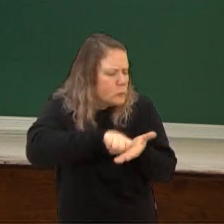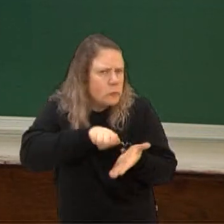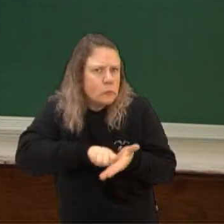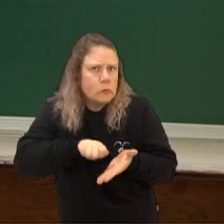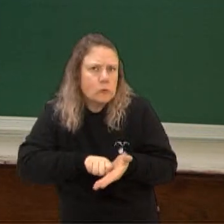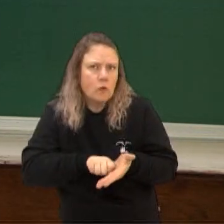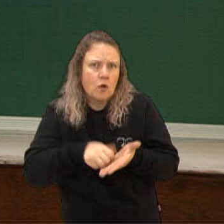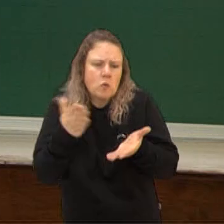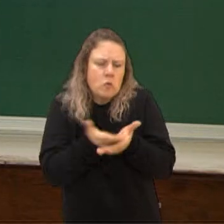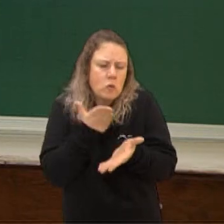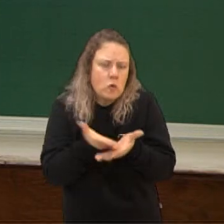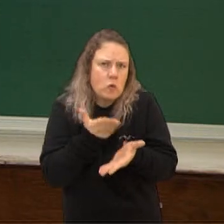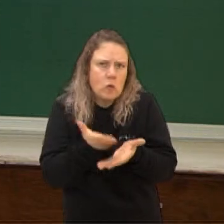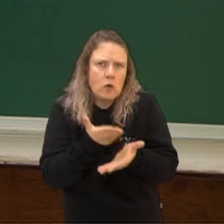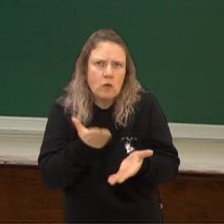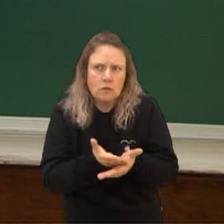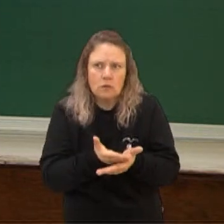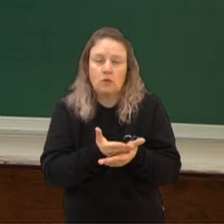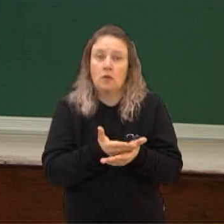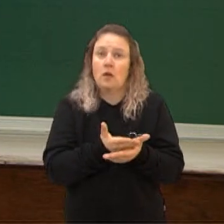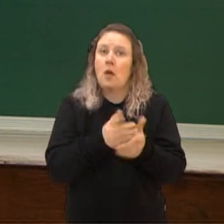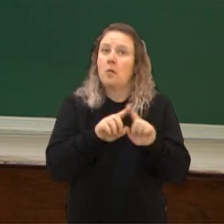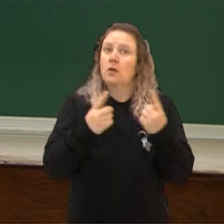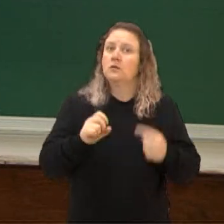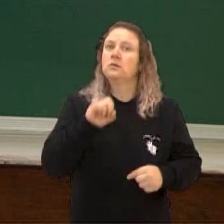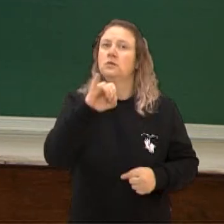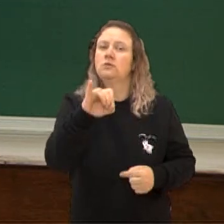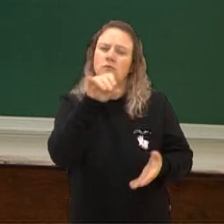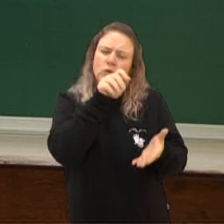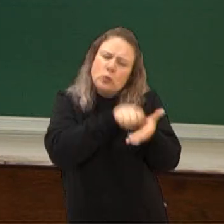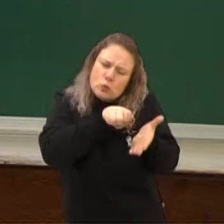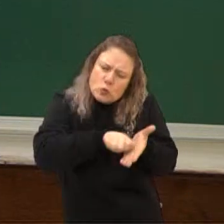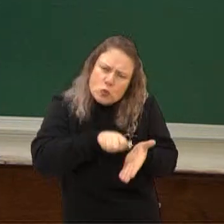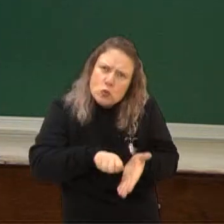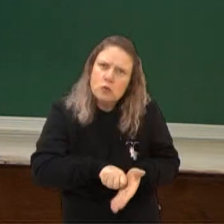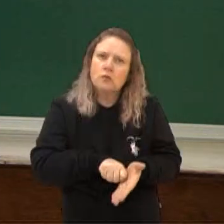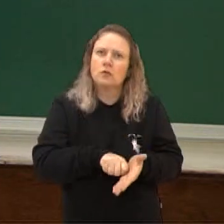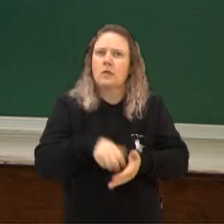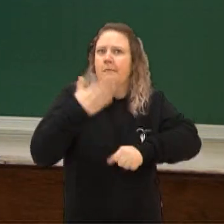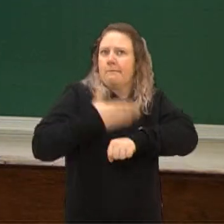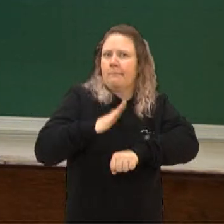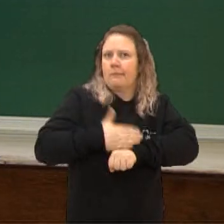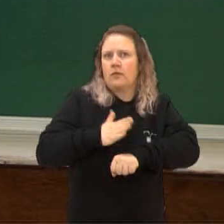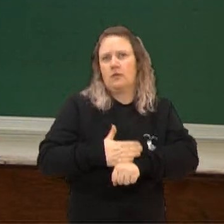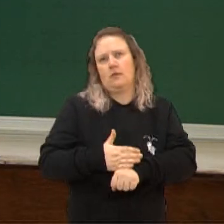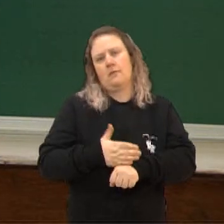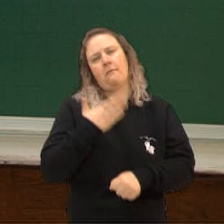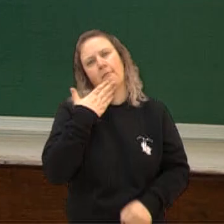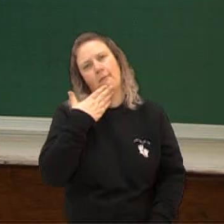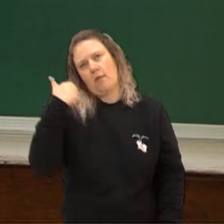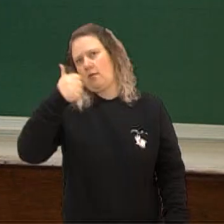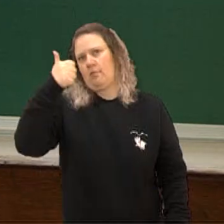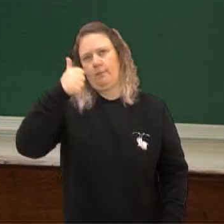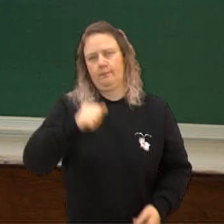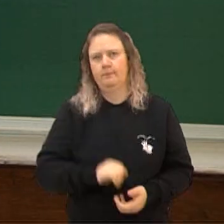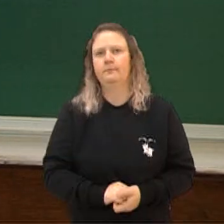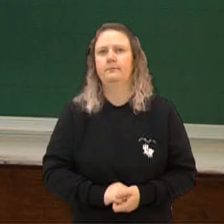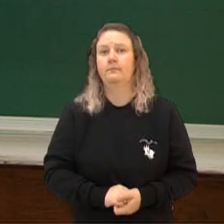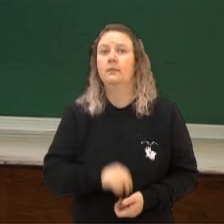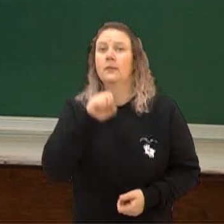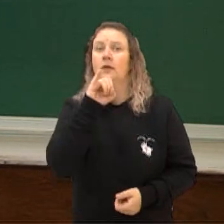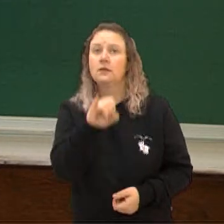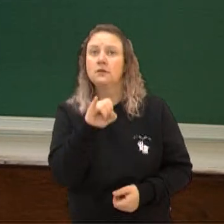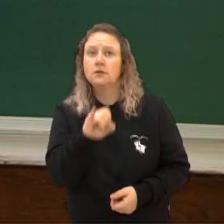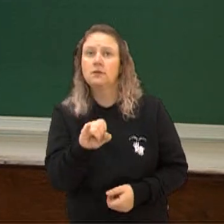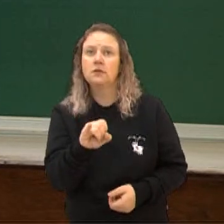na última folha, que é coisa do passado, mas se você registrar, você vai praticar com bastante facilidade. E se você tiver isso